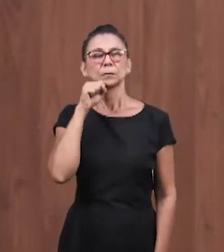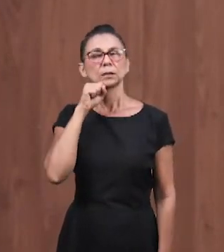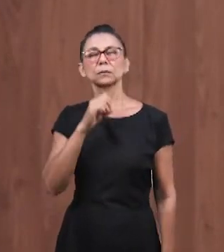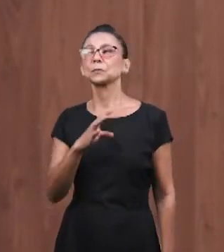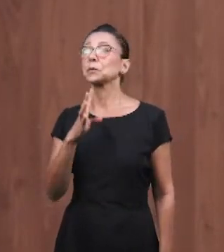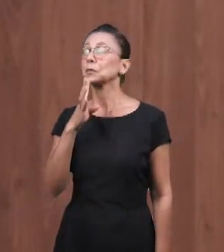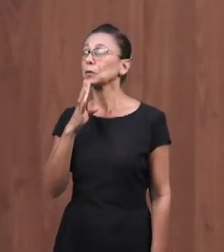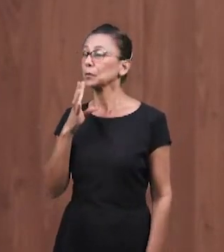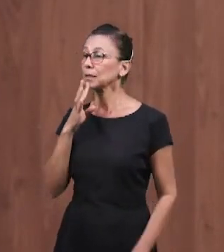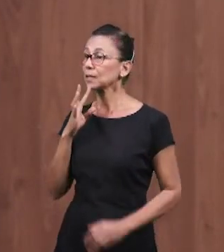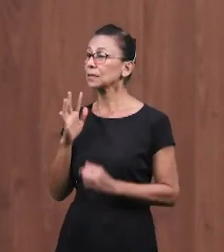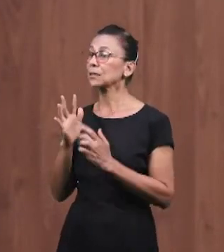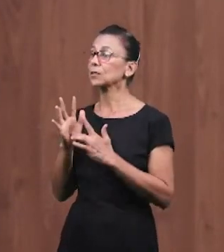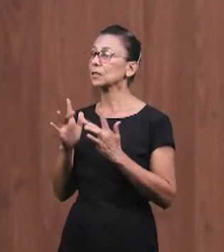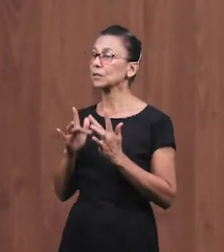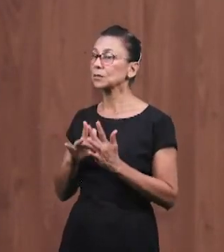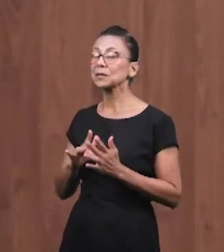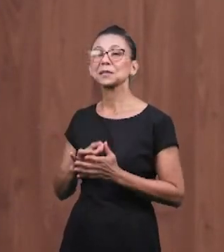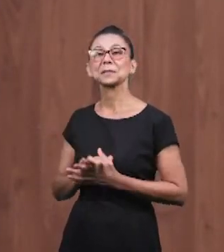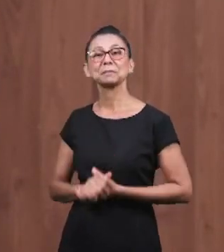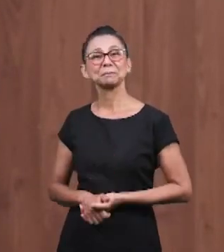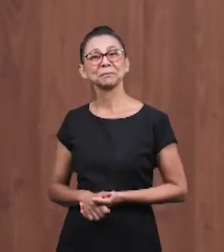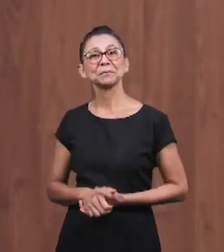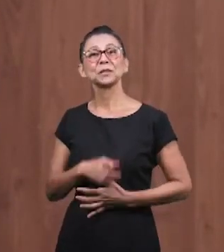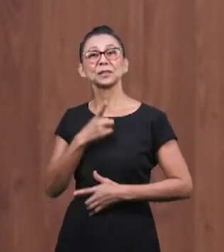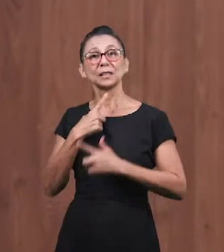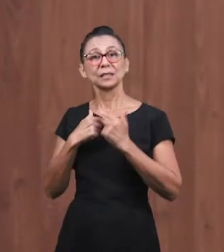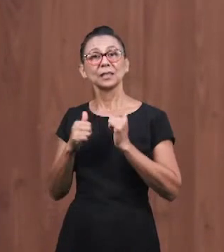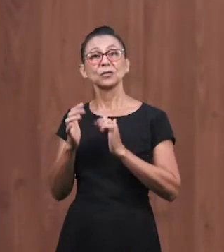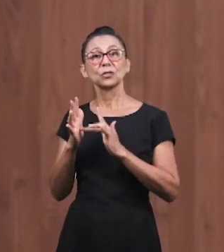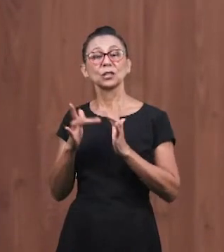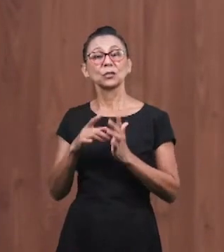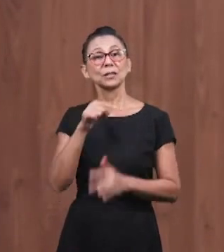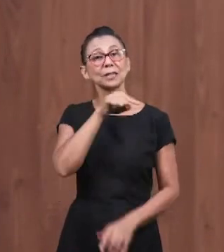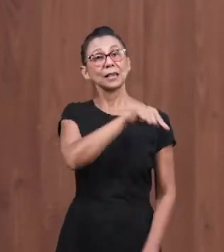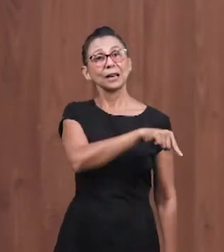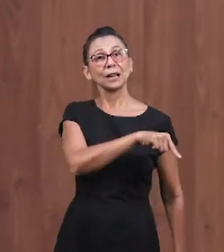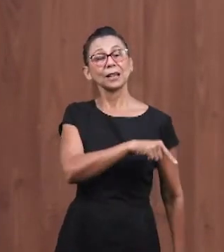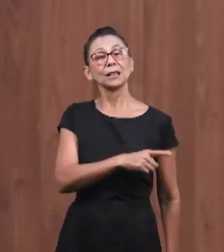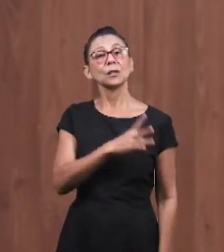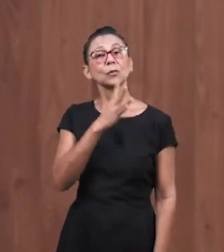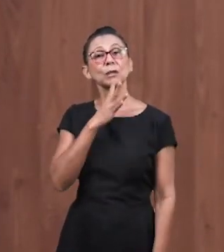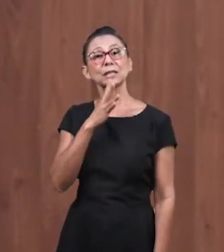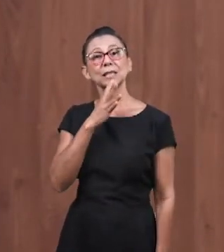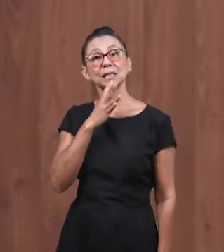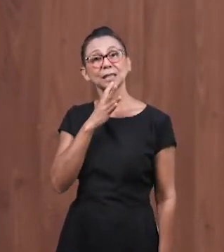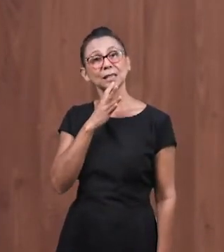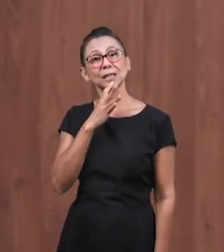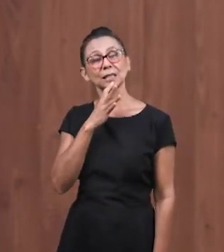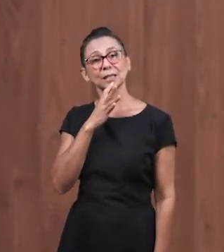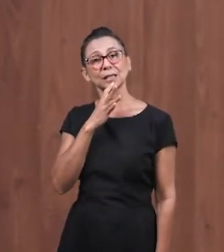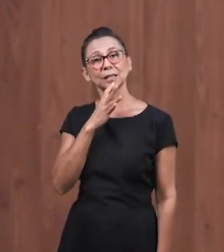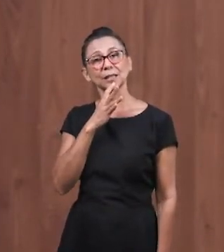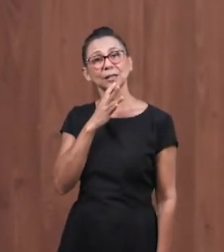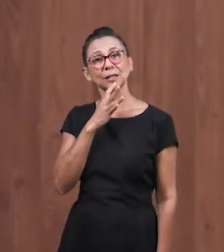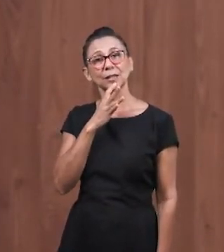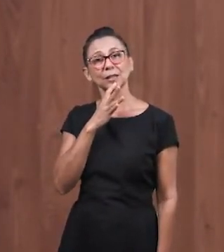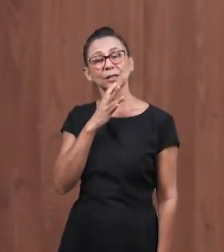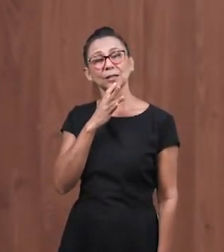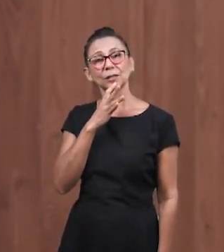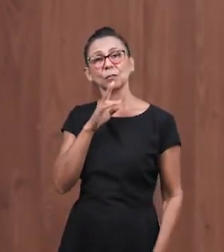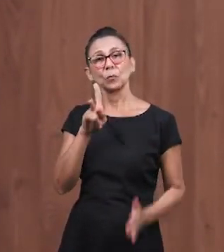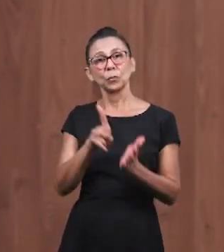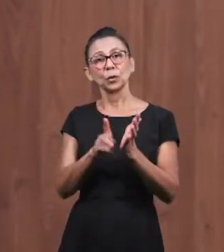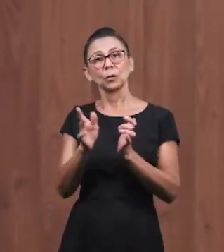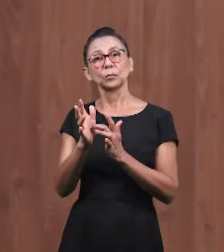o desejo de Jesus era exatamente que ela o conhecesse, não como um judeu simplesmente, mas como o